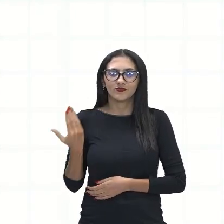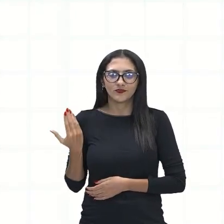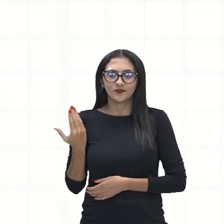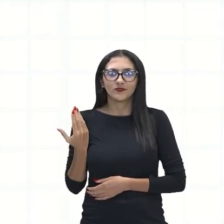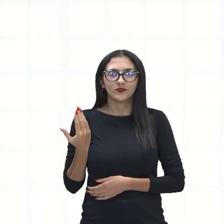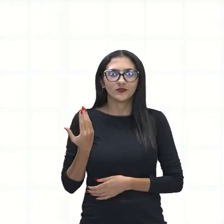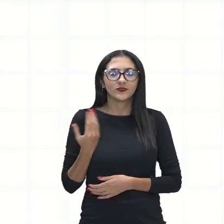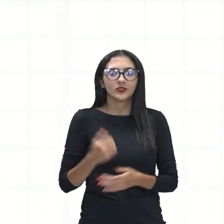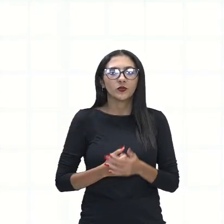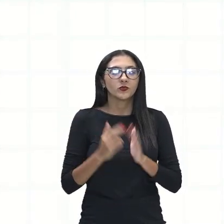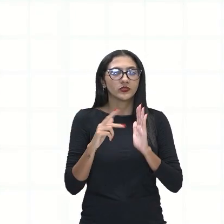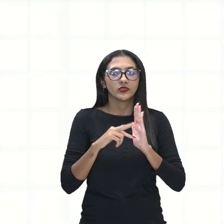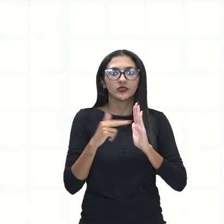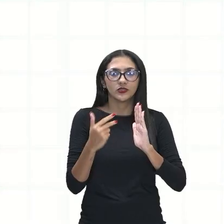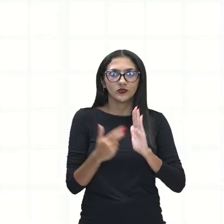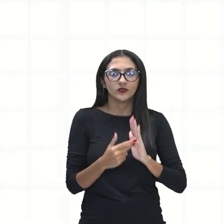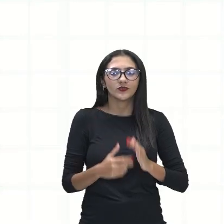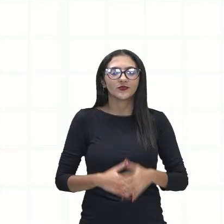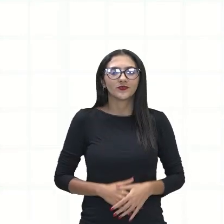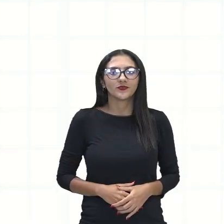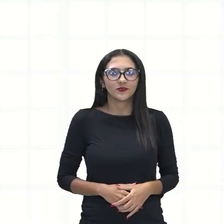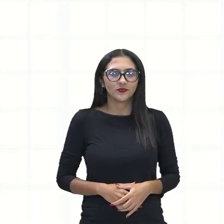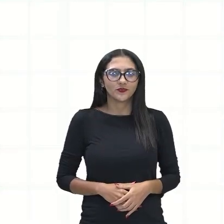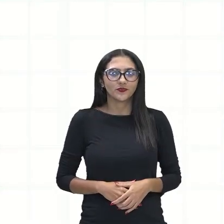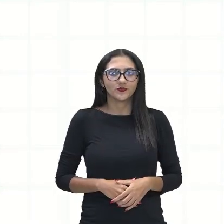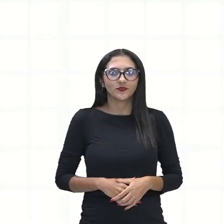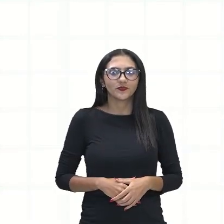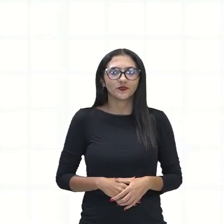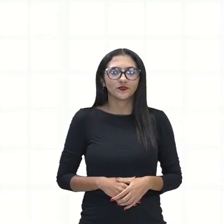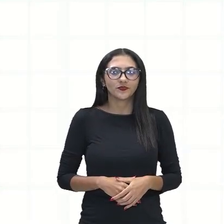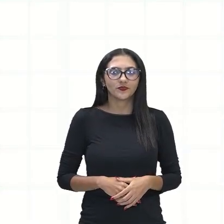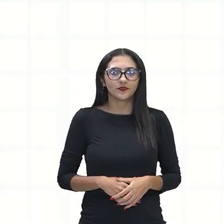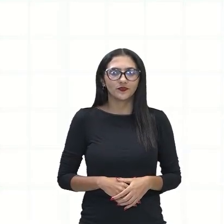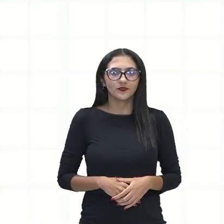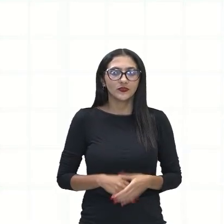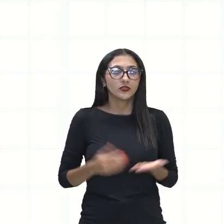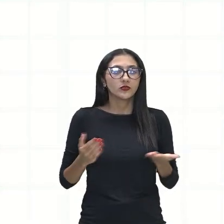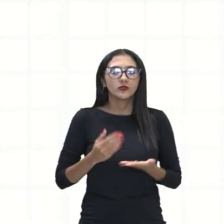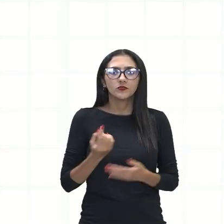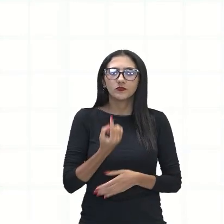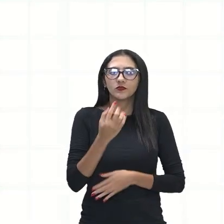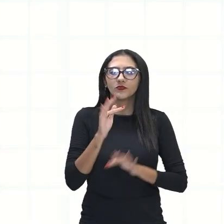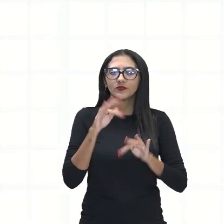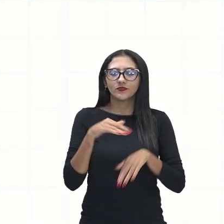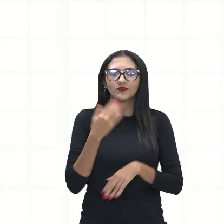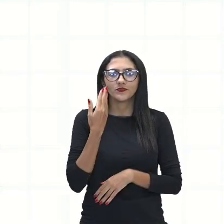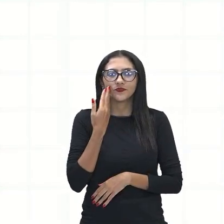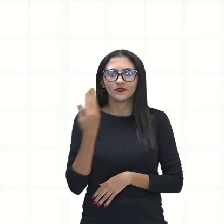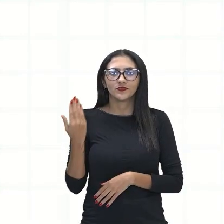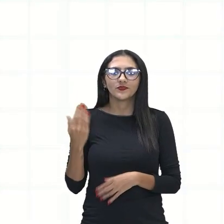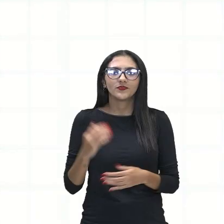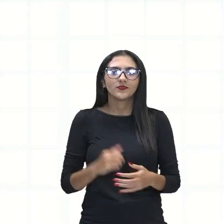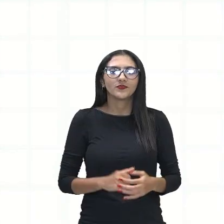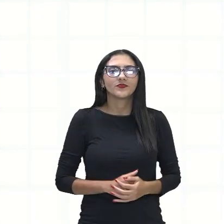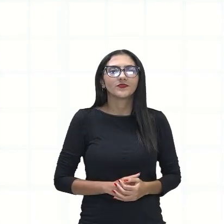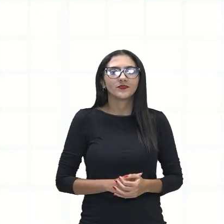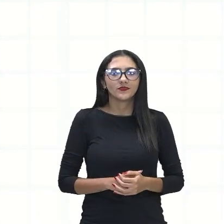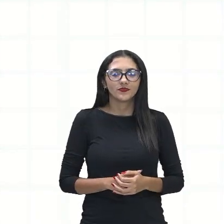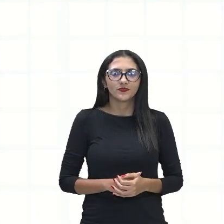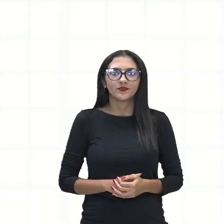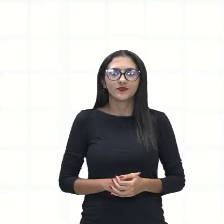ok? O significado. E aí vamos aqui para o último. Olha só.